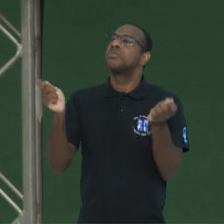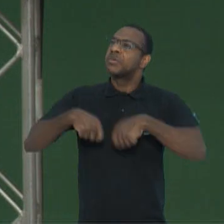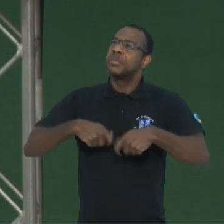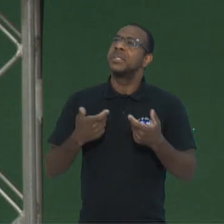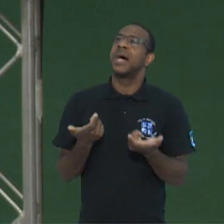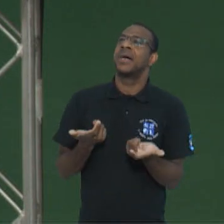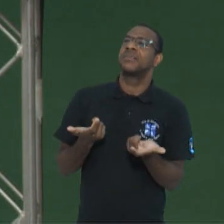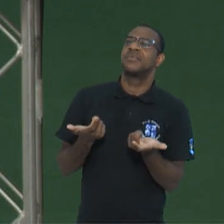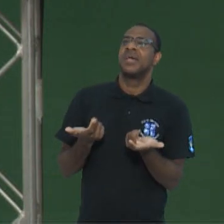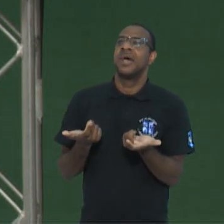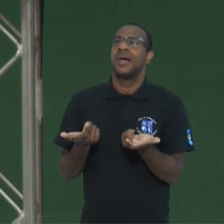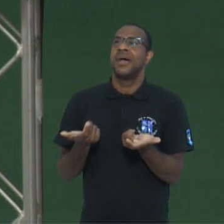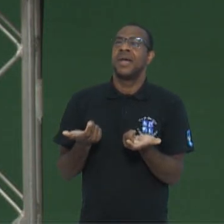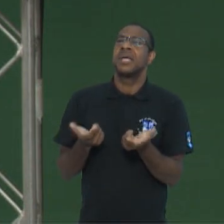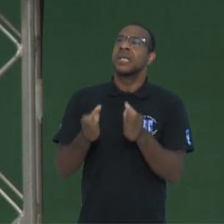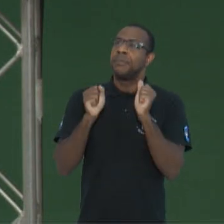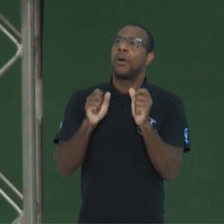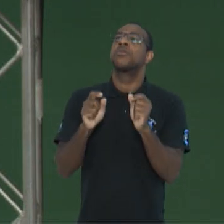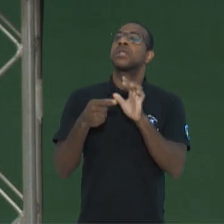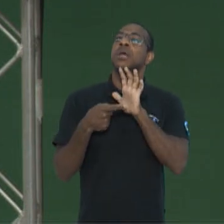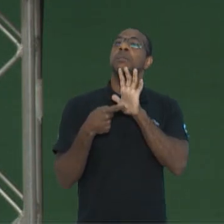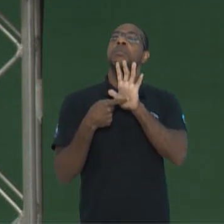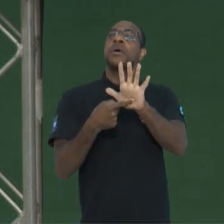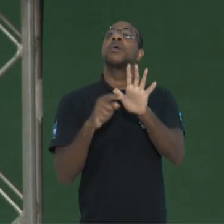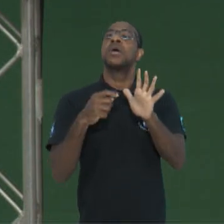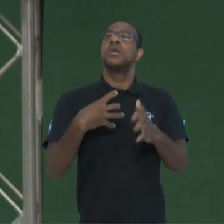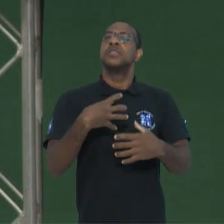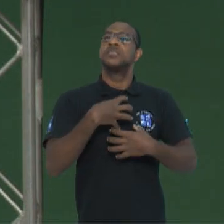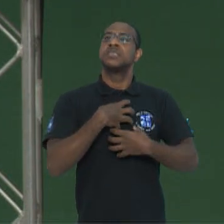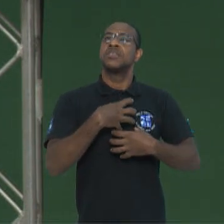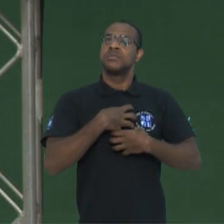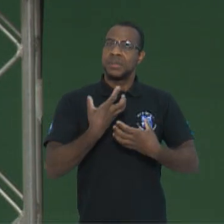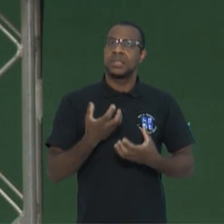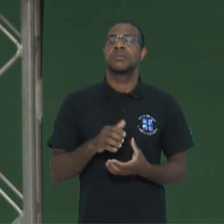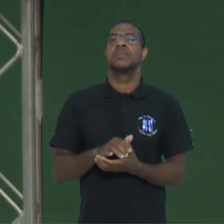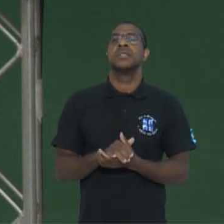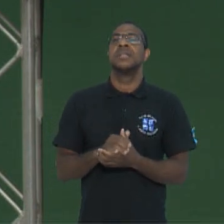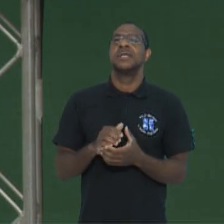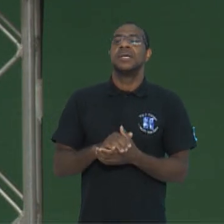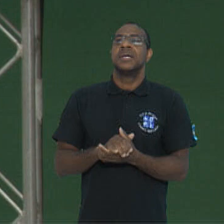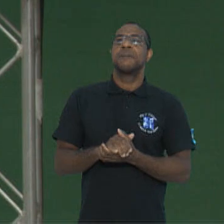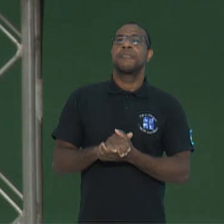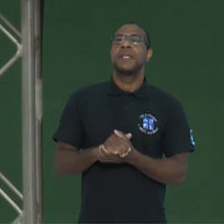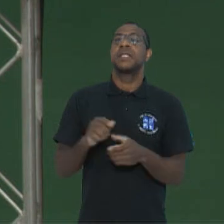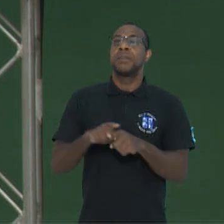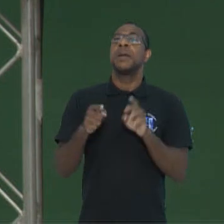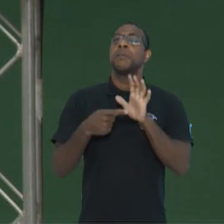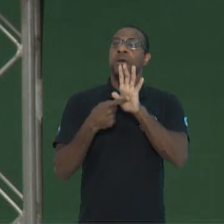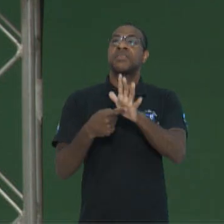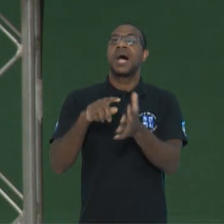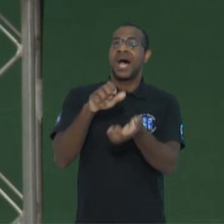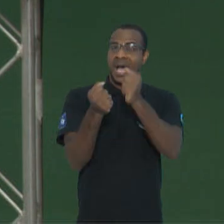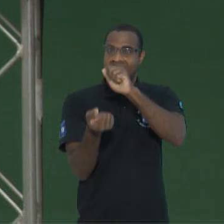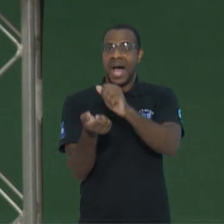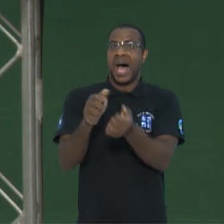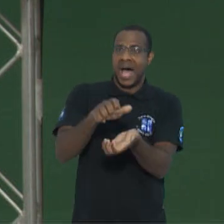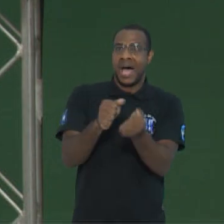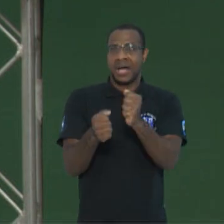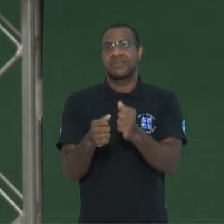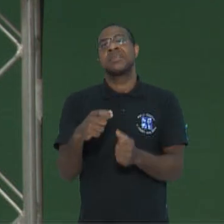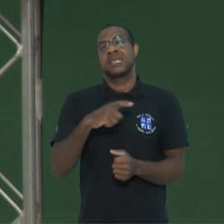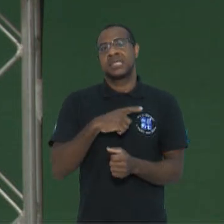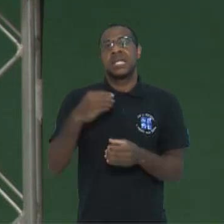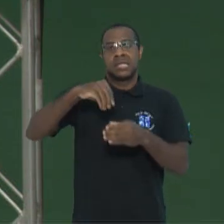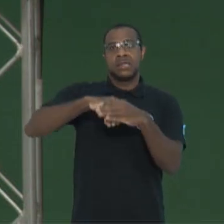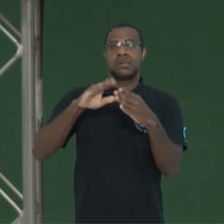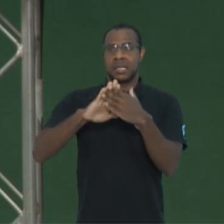possibilidades para que possam expressar os seus sentimentos e, através deles, né, demonstrar a arte que vocês têm dentro da escola.